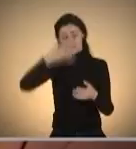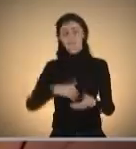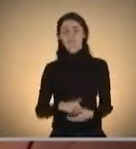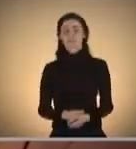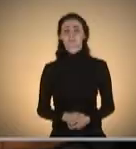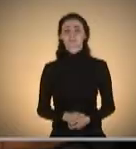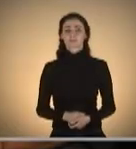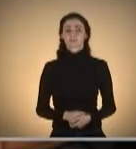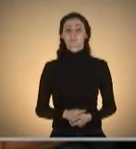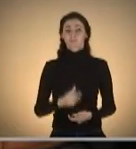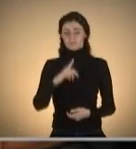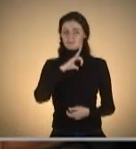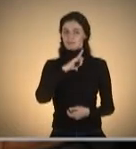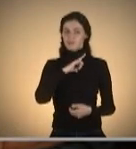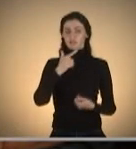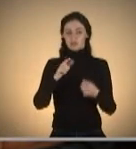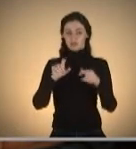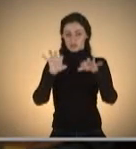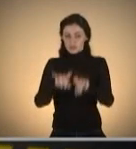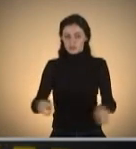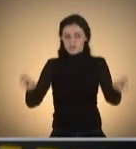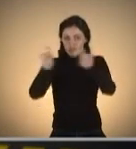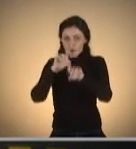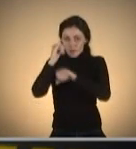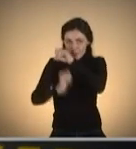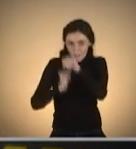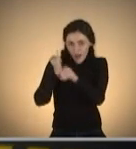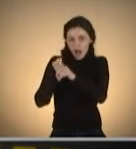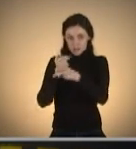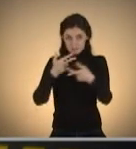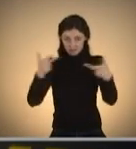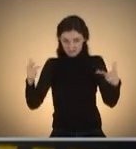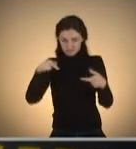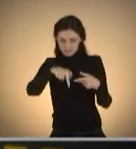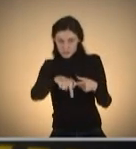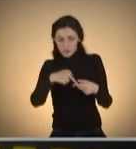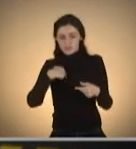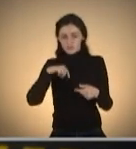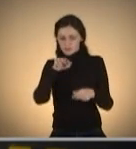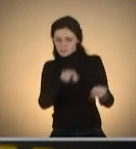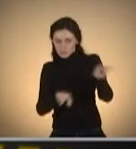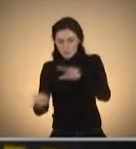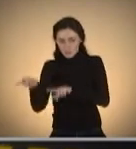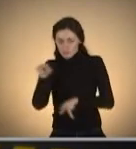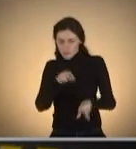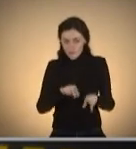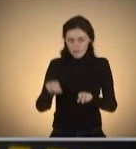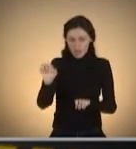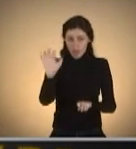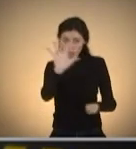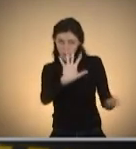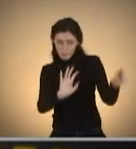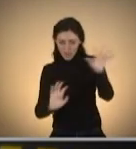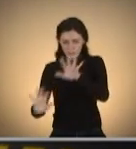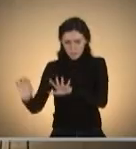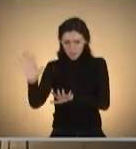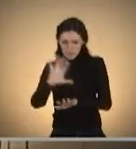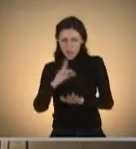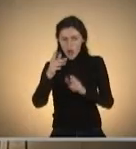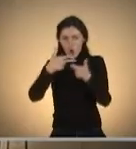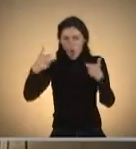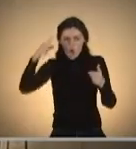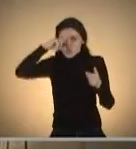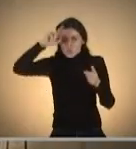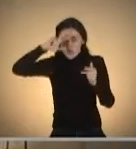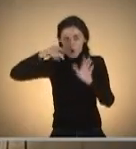para o Paraná, Então, através até inclusive da informática, do laboratório de informática, que a gente começou a acessar essas